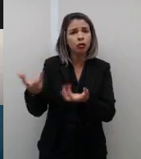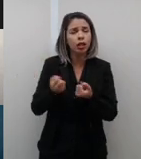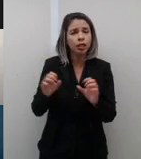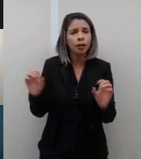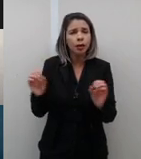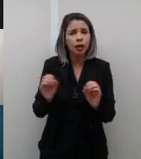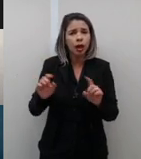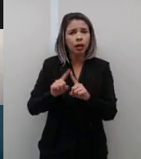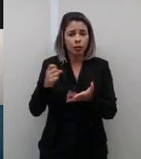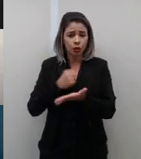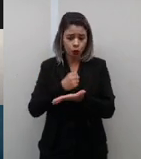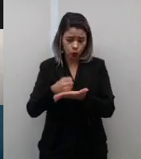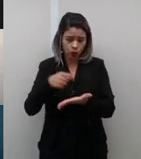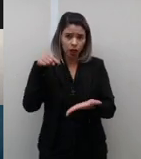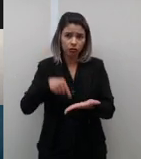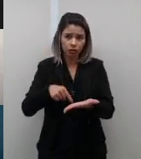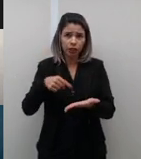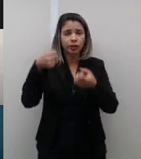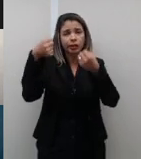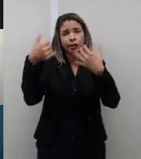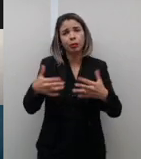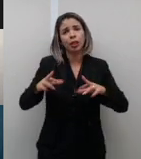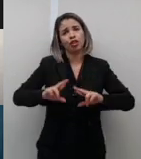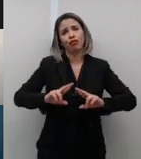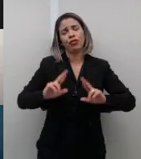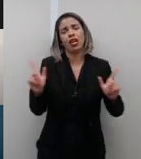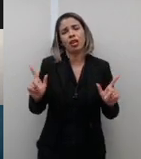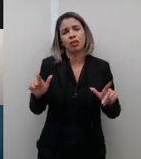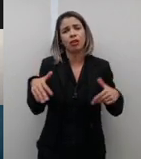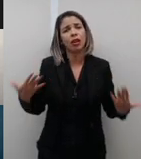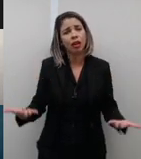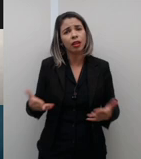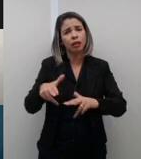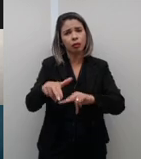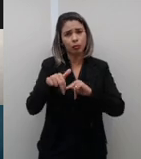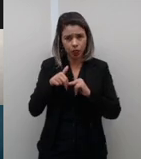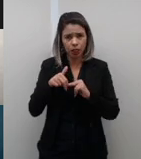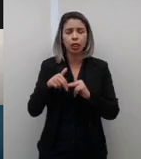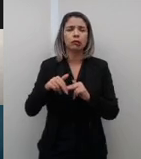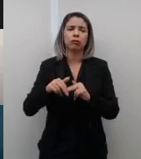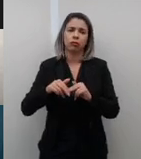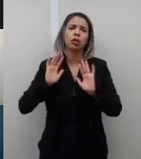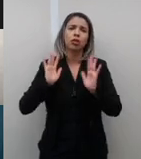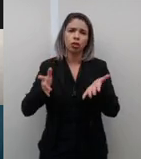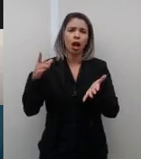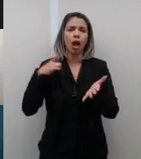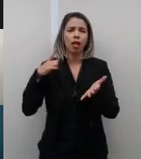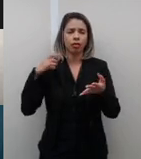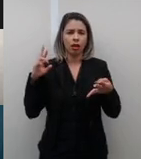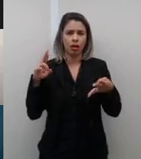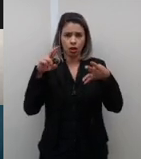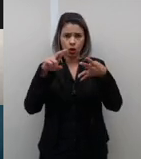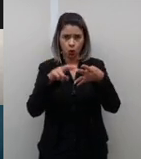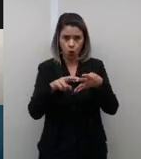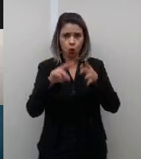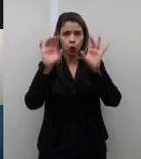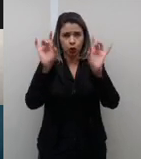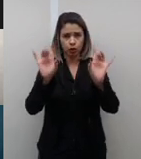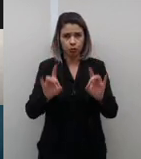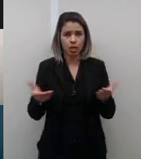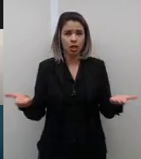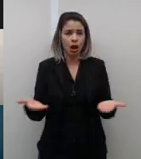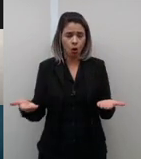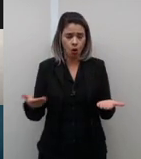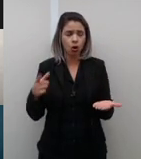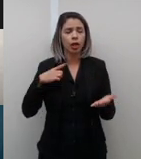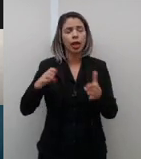devido. Então, excelência, por tais motivos e por tudo mais que consta desse recurso especial, é que a Flexo